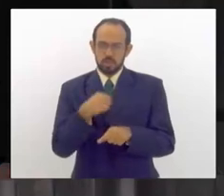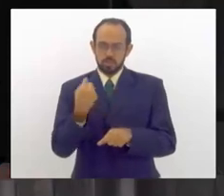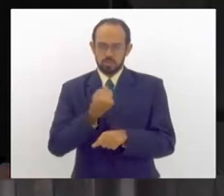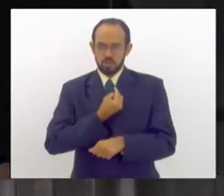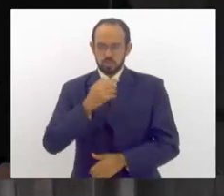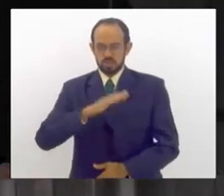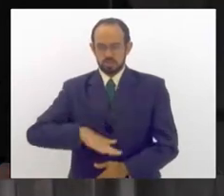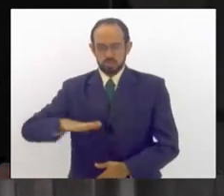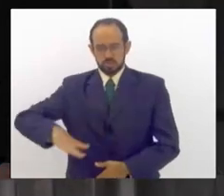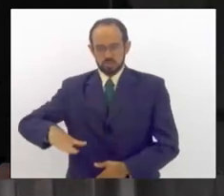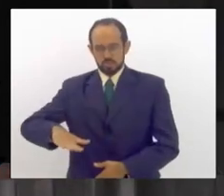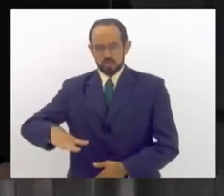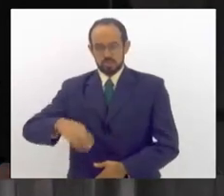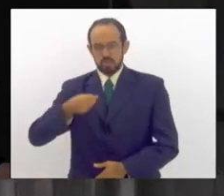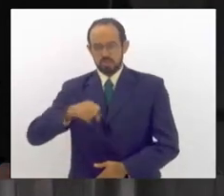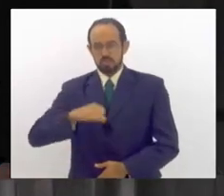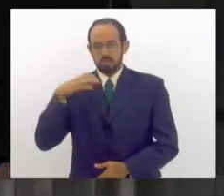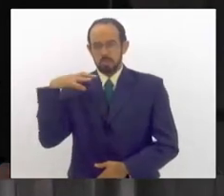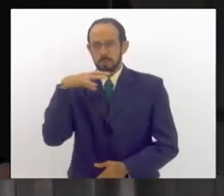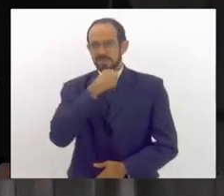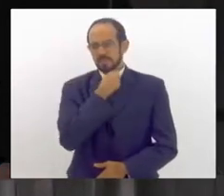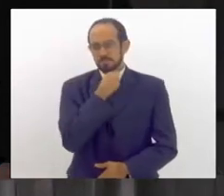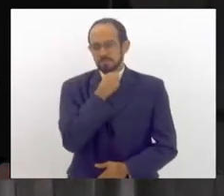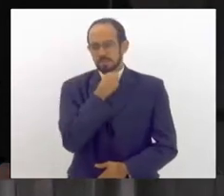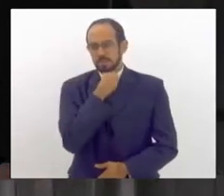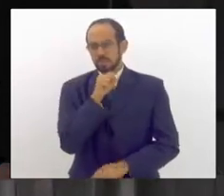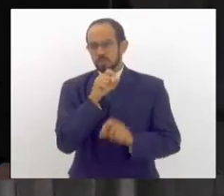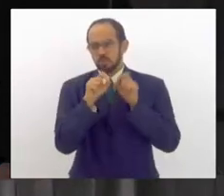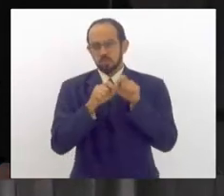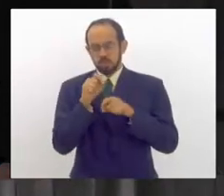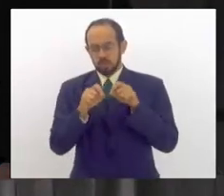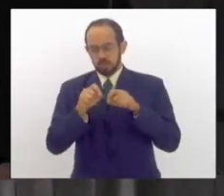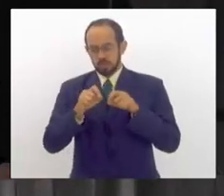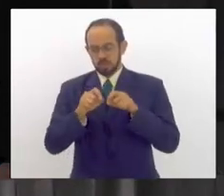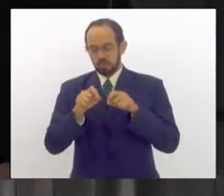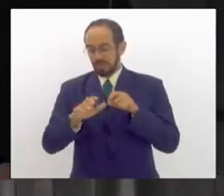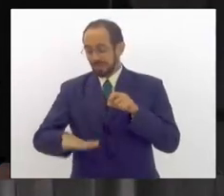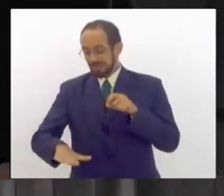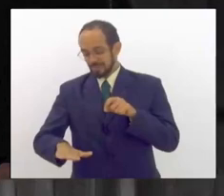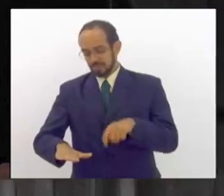crianças. Se você perceber que alguma criança está